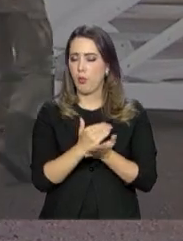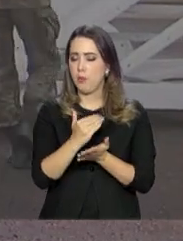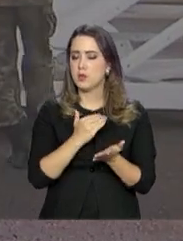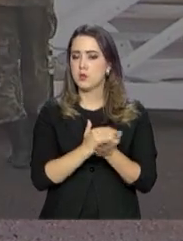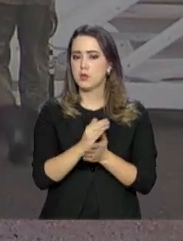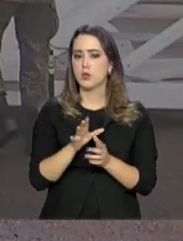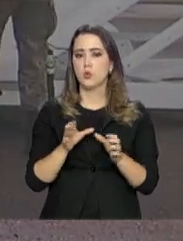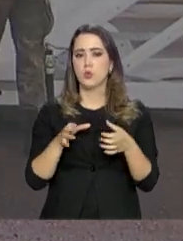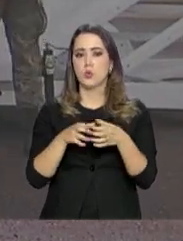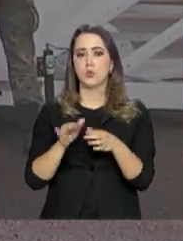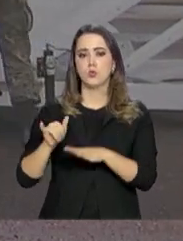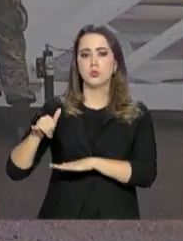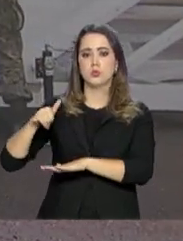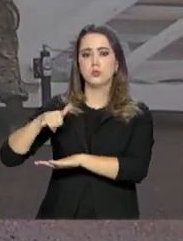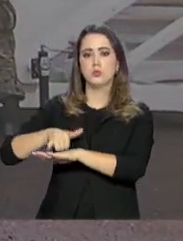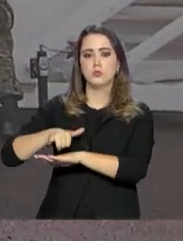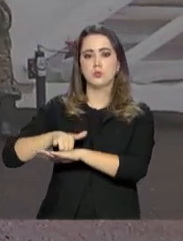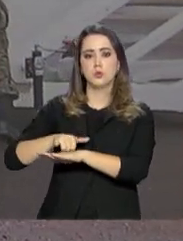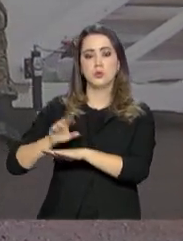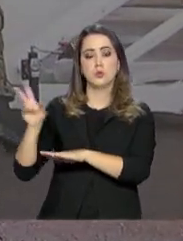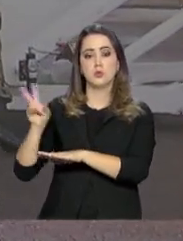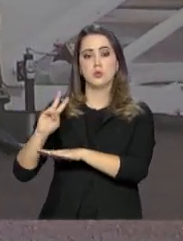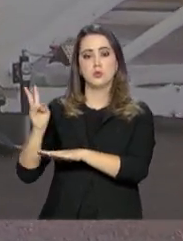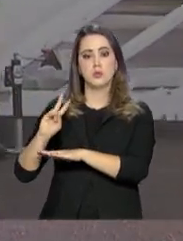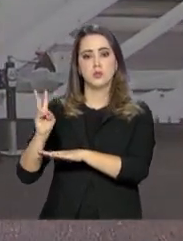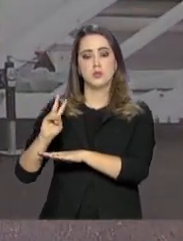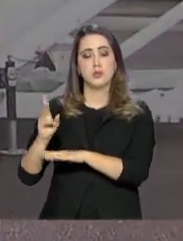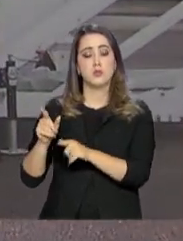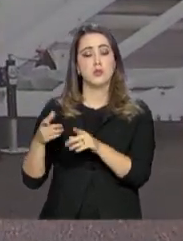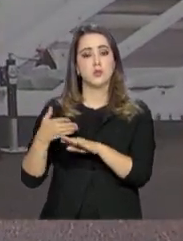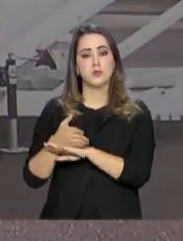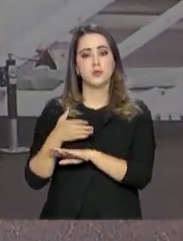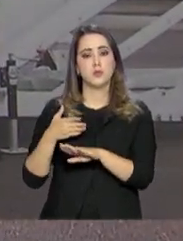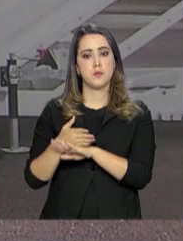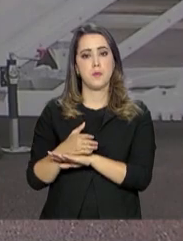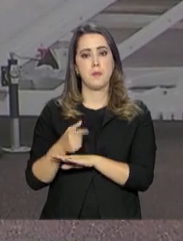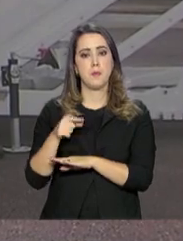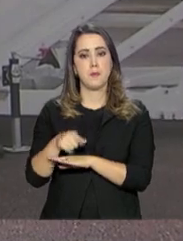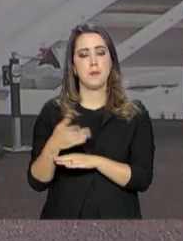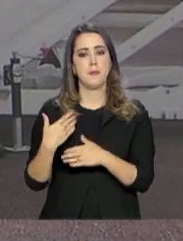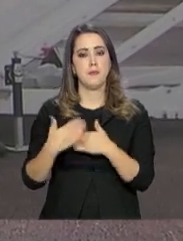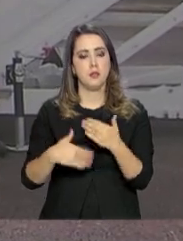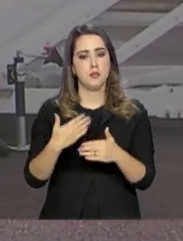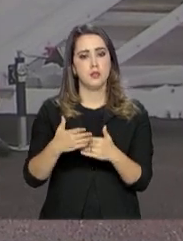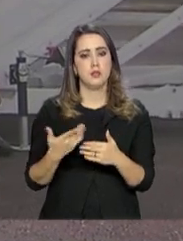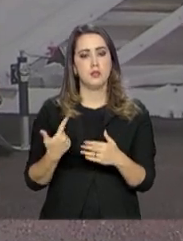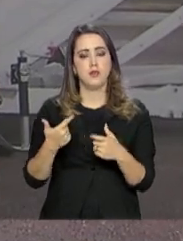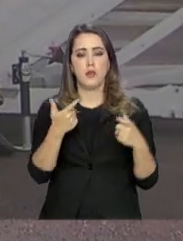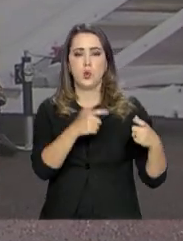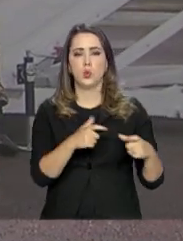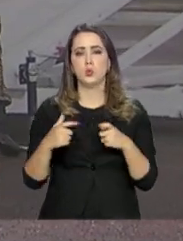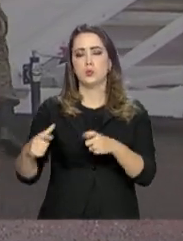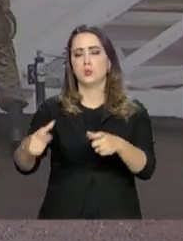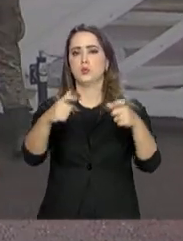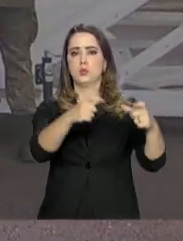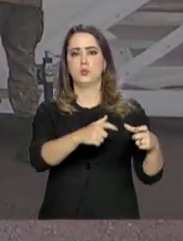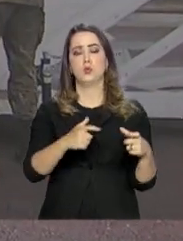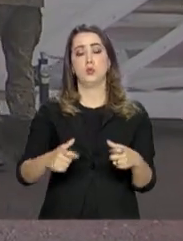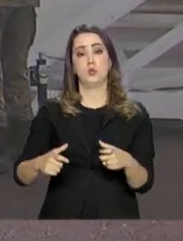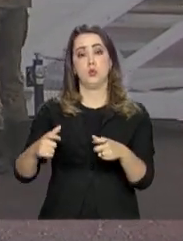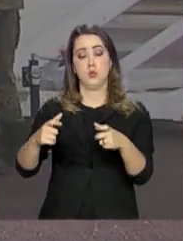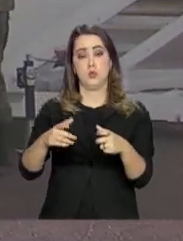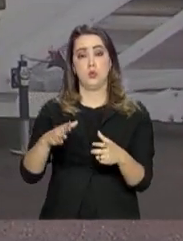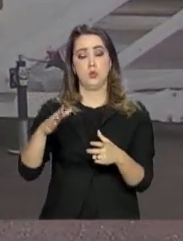embarque desse grupo de venezuelanos imigrantes que vai passar pelo processo de interiorização aqui no